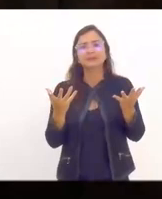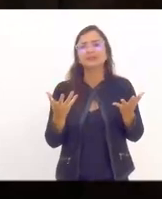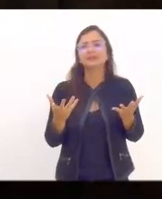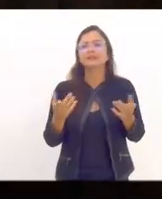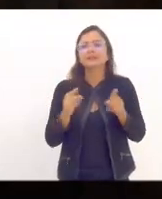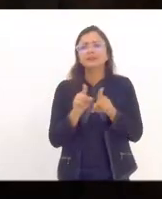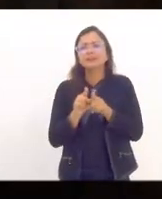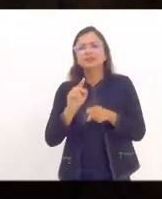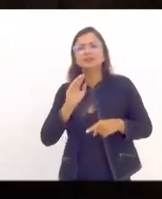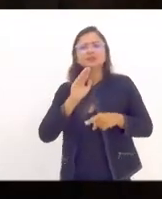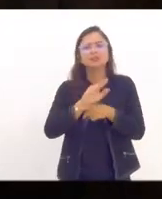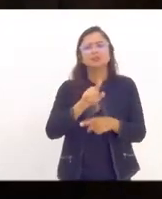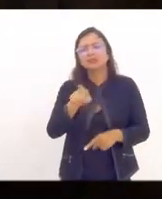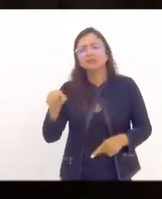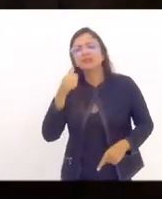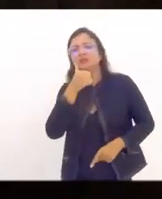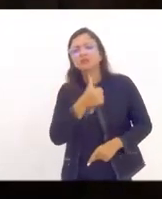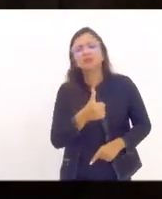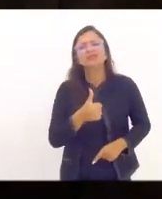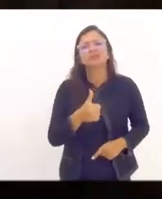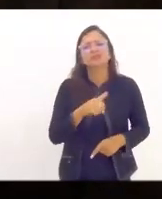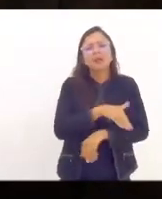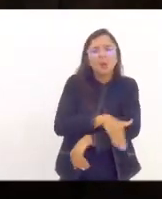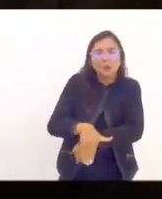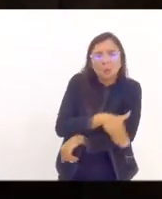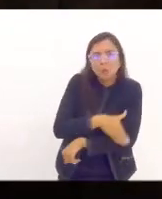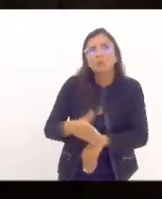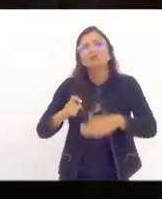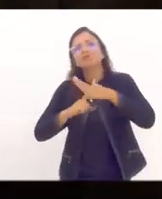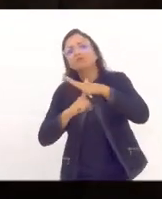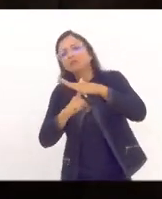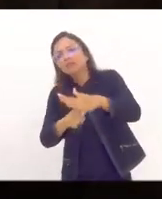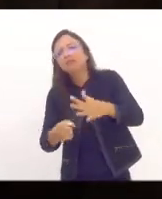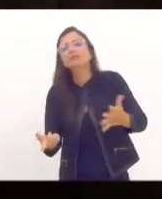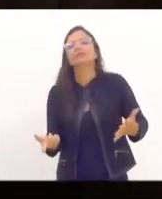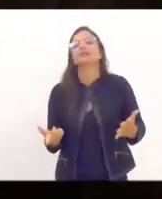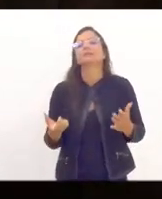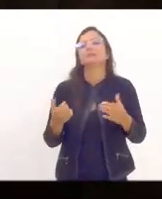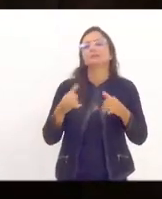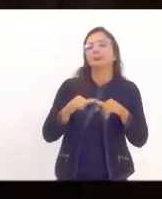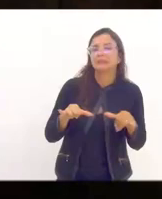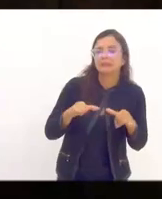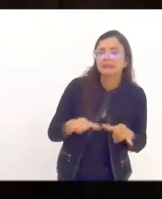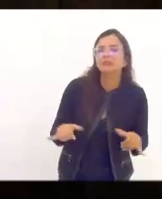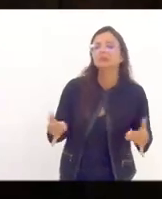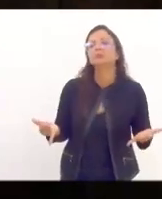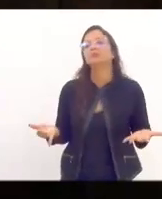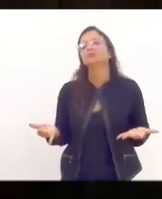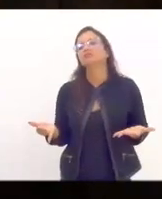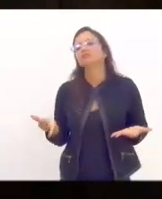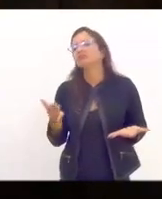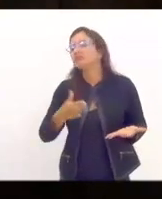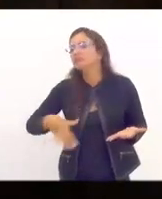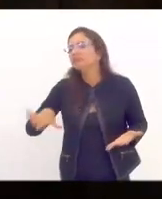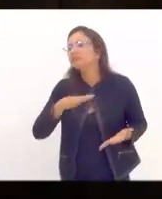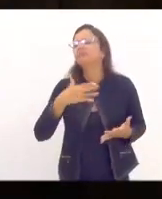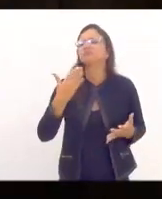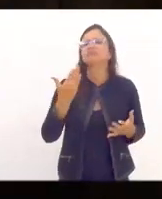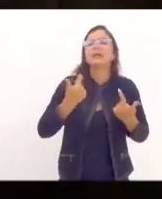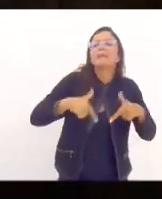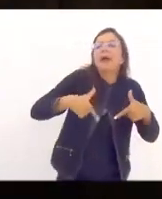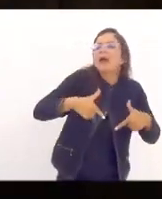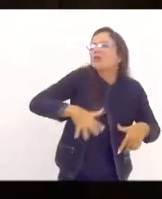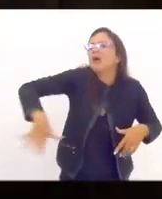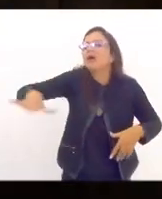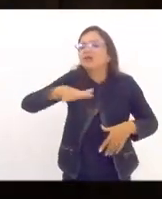entrega que essas mulheres quando estão na rua quando estão na feira quando estão nos seus mercados no seu ganha pão elas